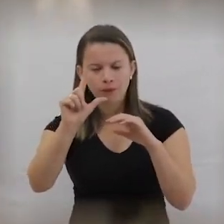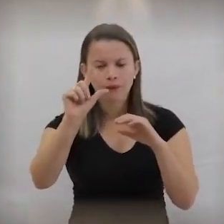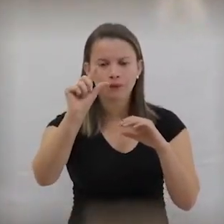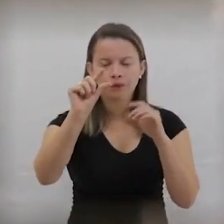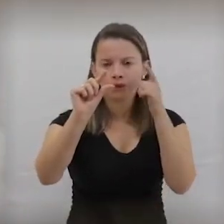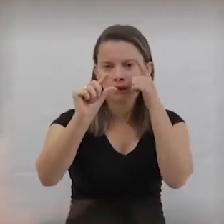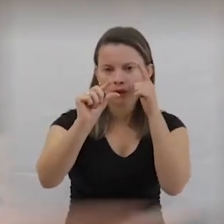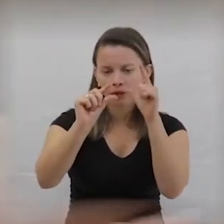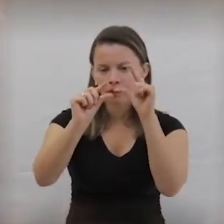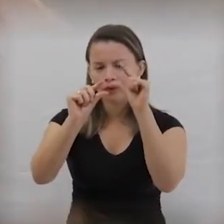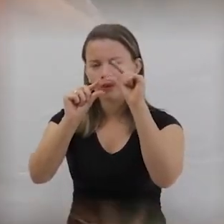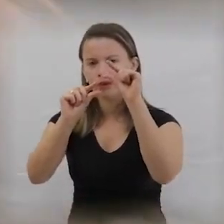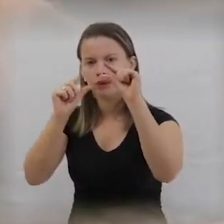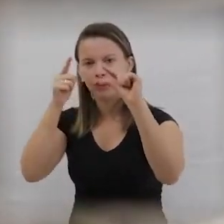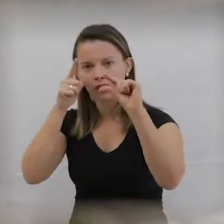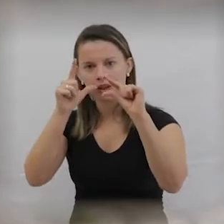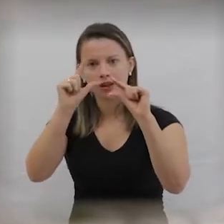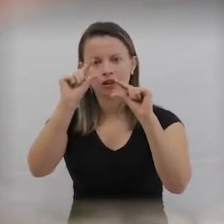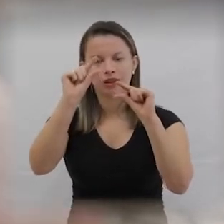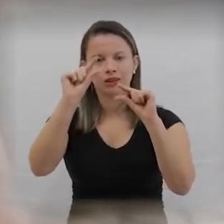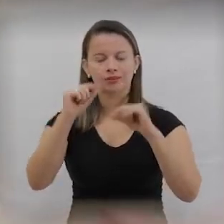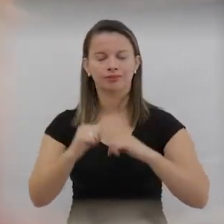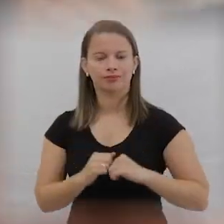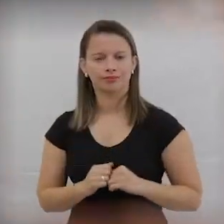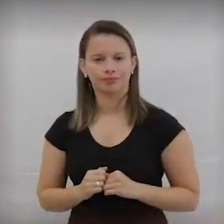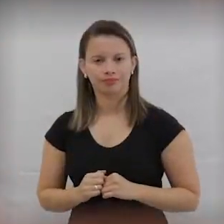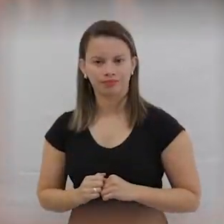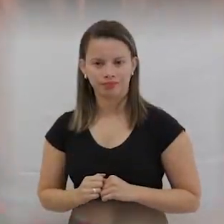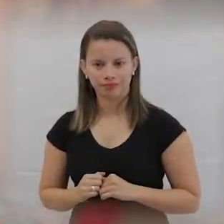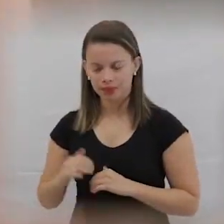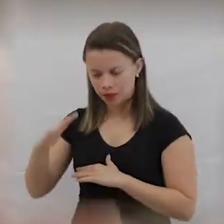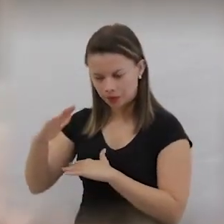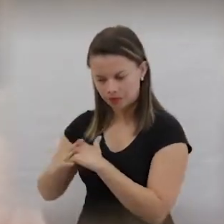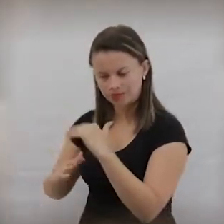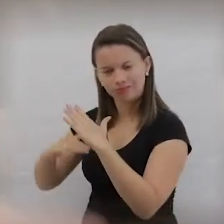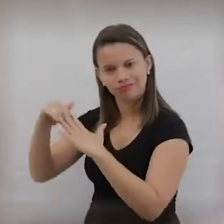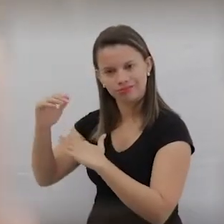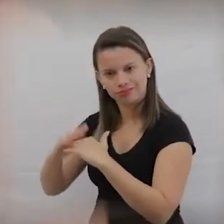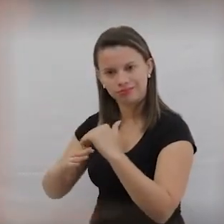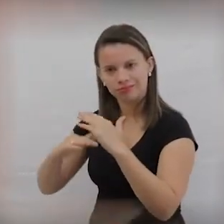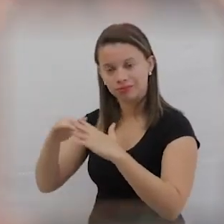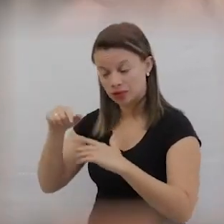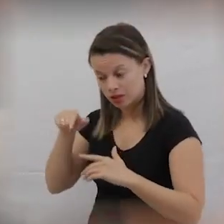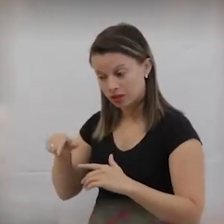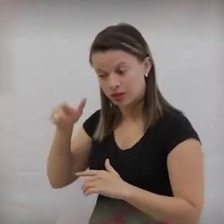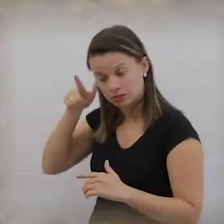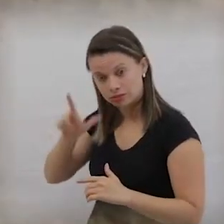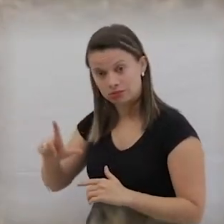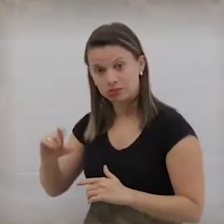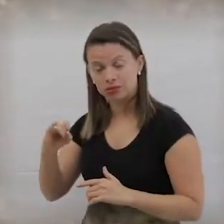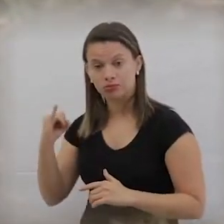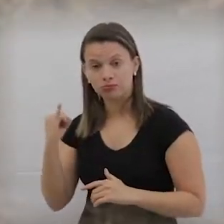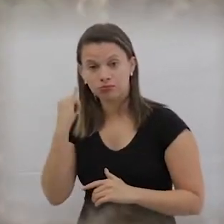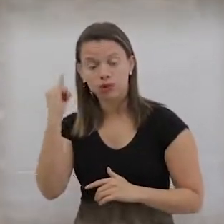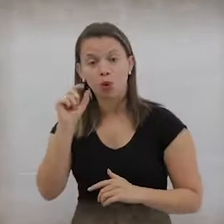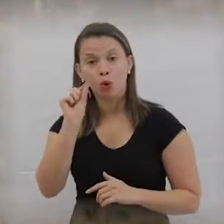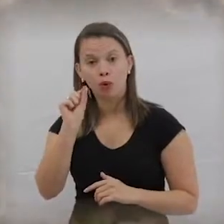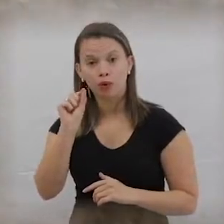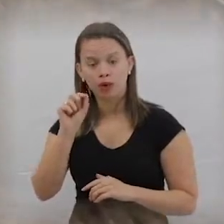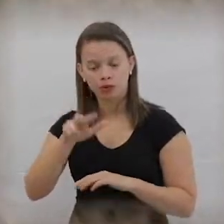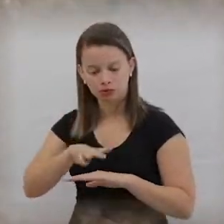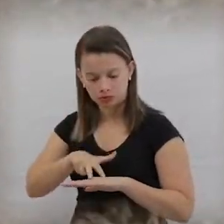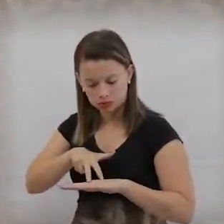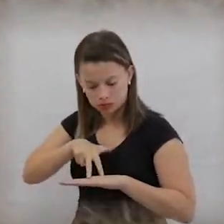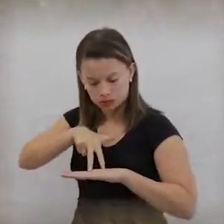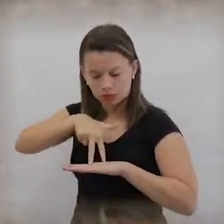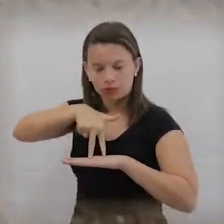que são exercícios de conquistar algo muito importante, que é a posição ereta, que na história